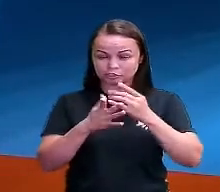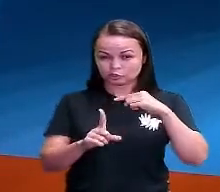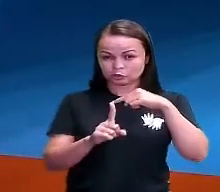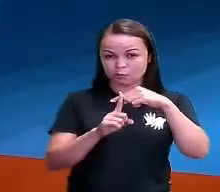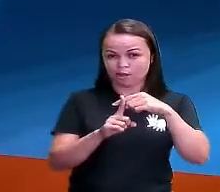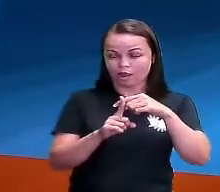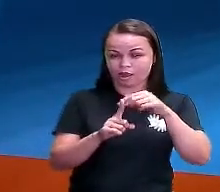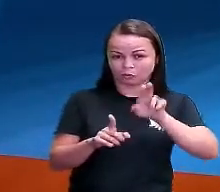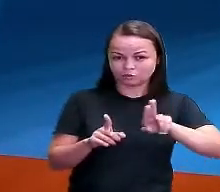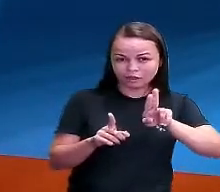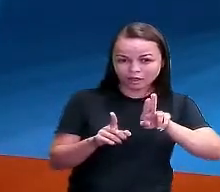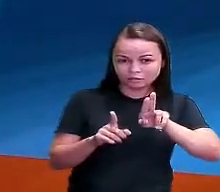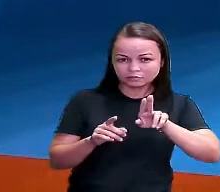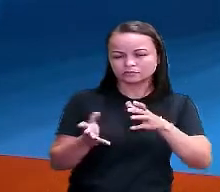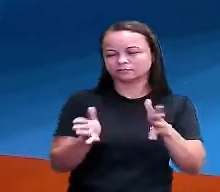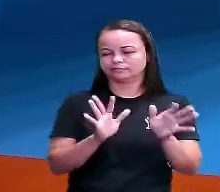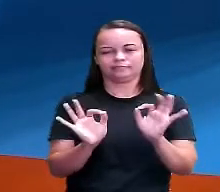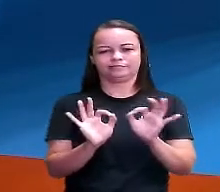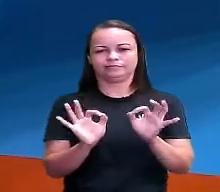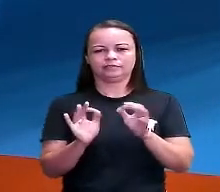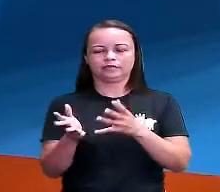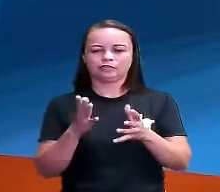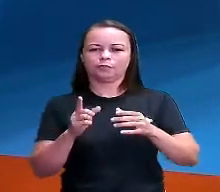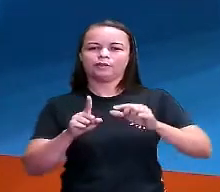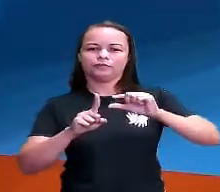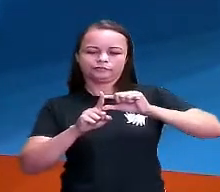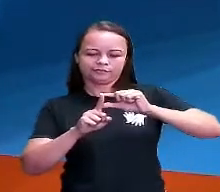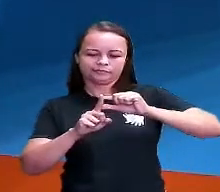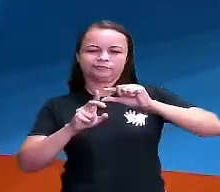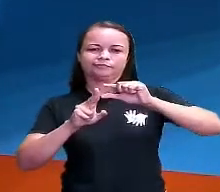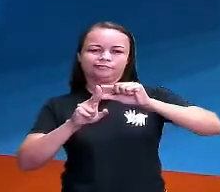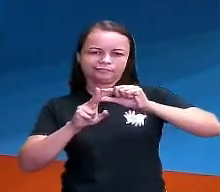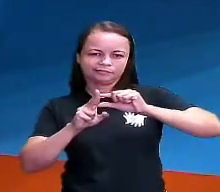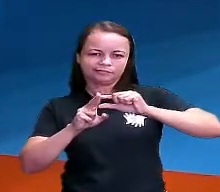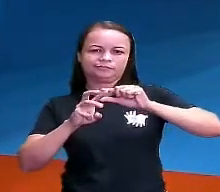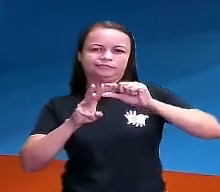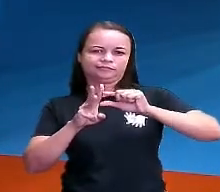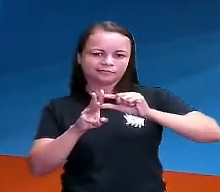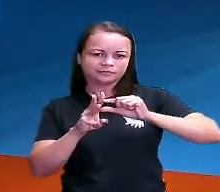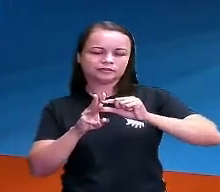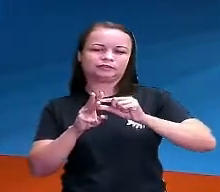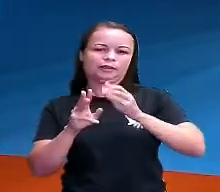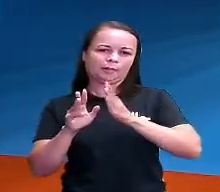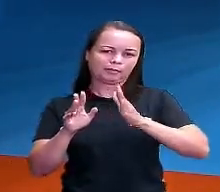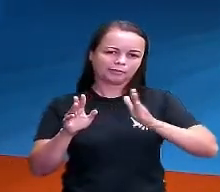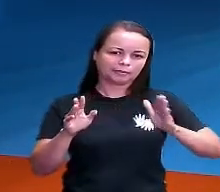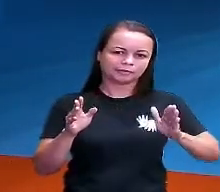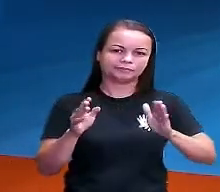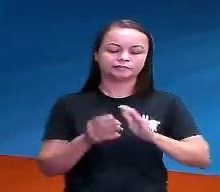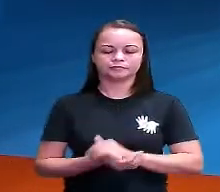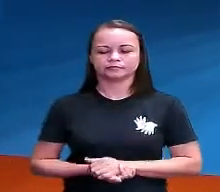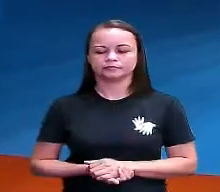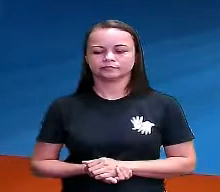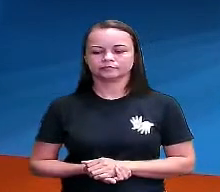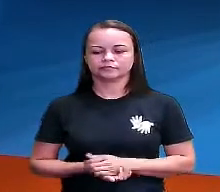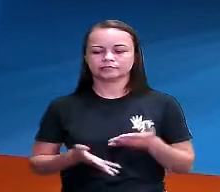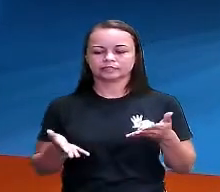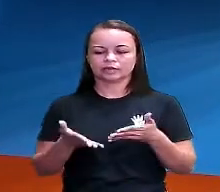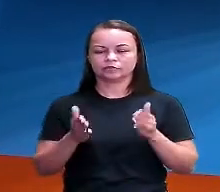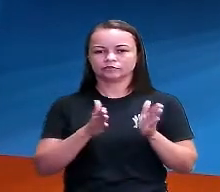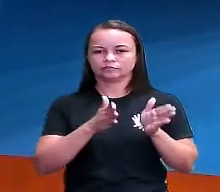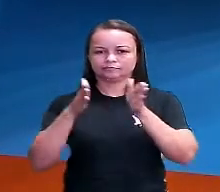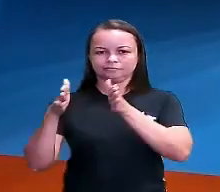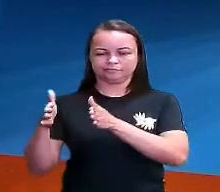da unidade, depois dezena, depois centena, depois unidade de milhar e assim vou seguindo. Agora a gente vai conferir desse